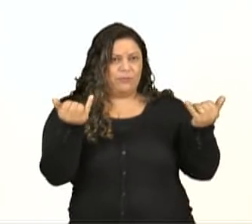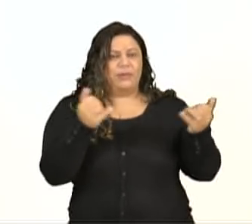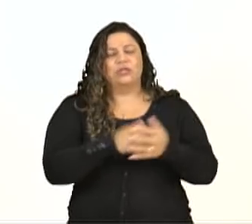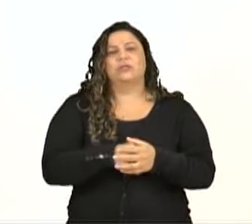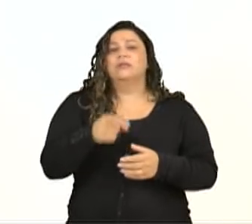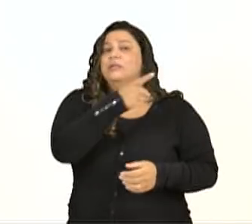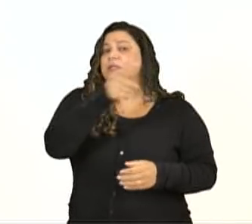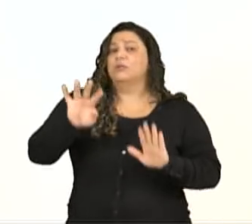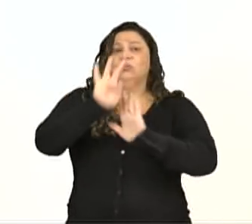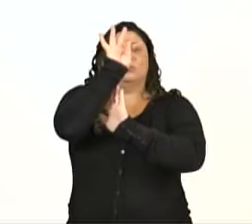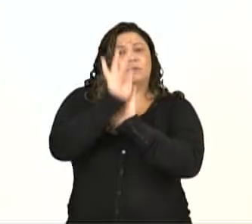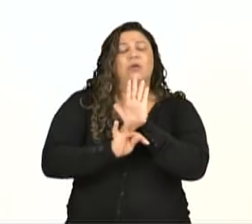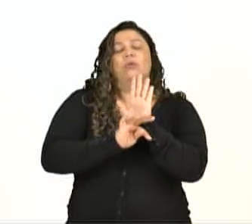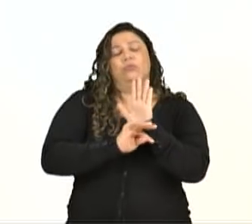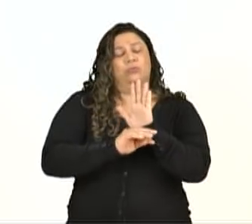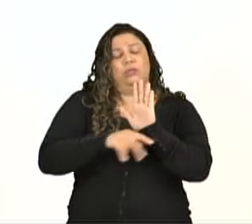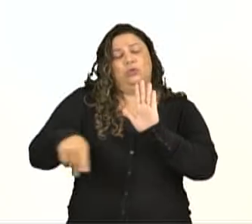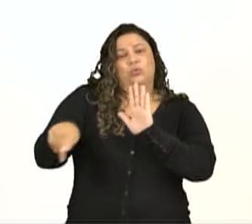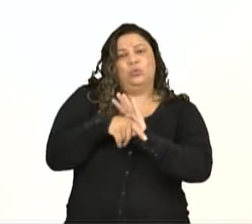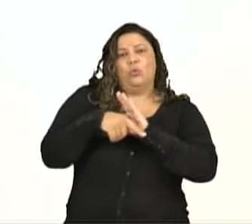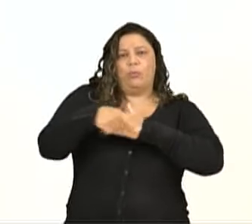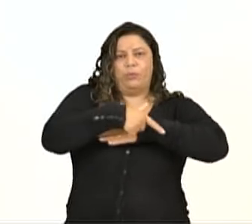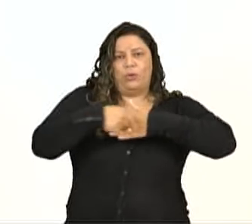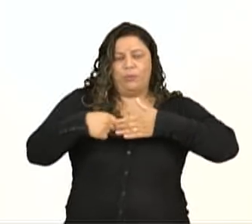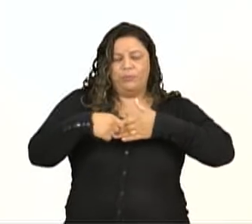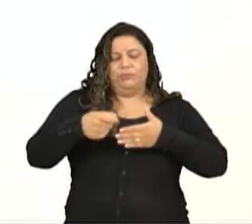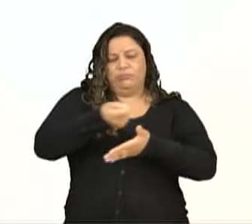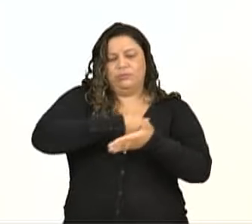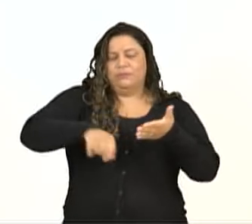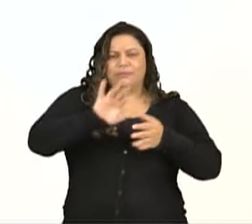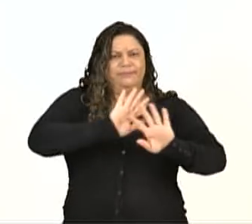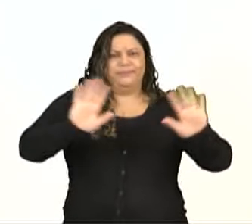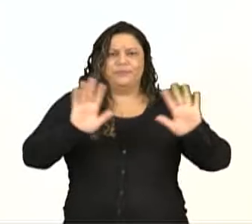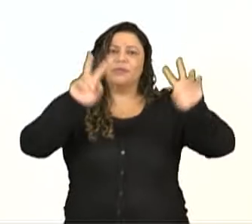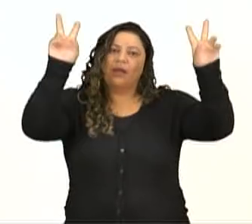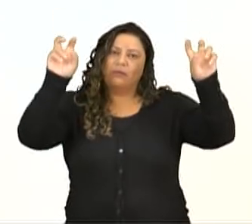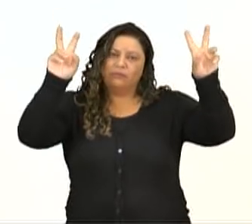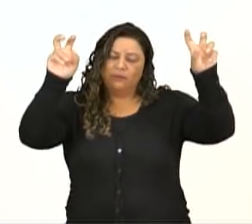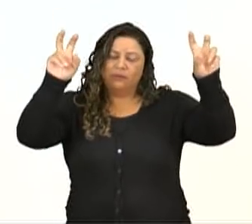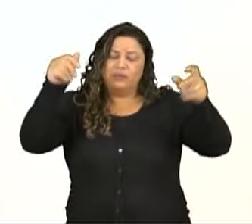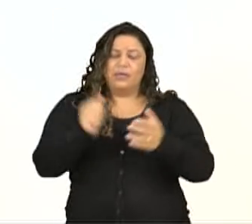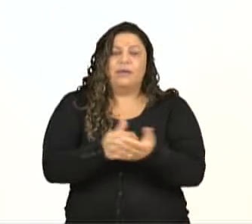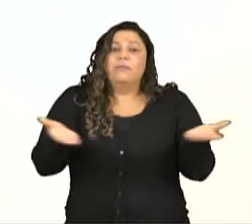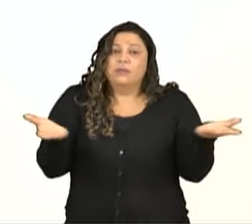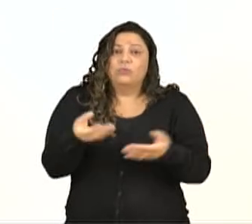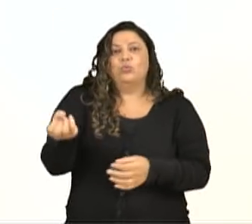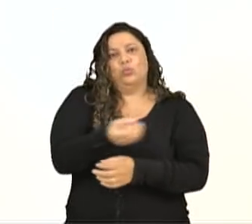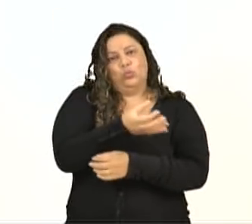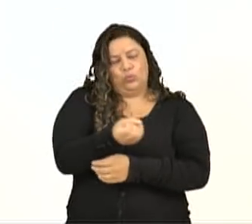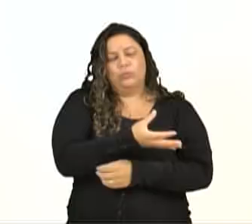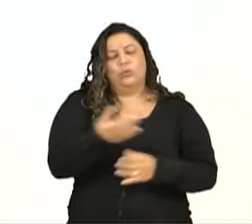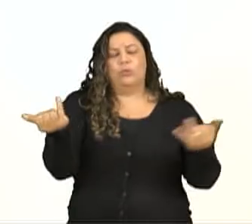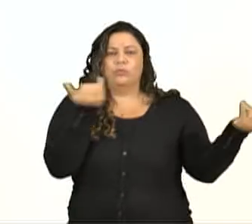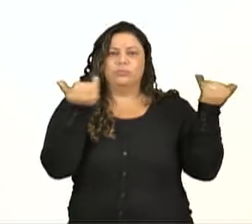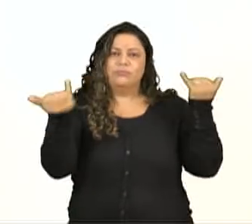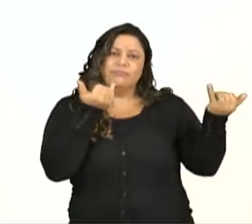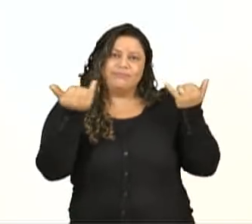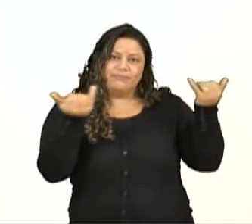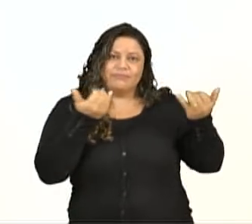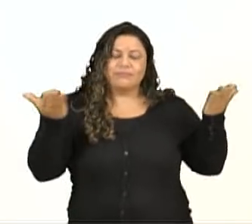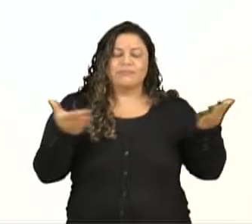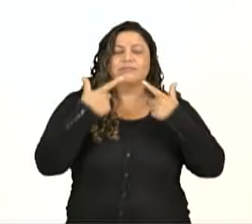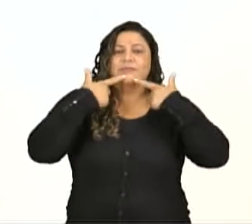são textos assinados pelo autor. Apresenta um tema atual de modo inteiramente informativo.